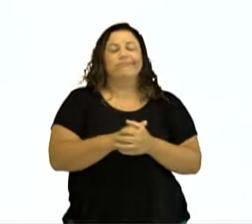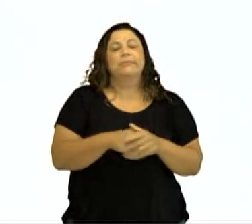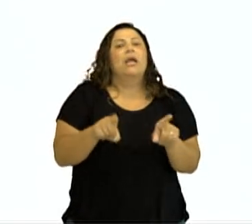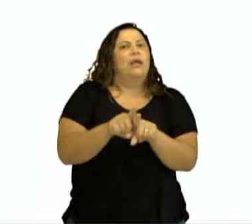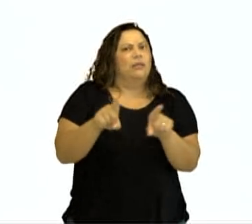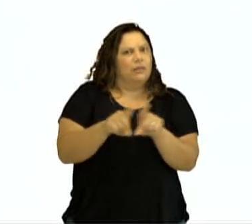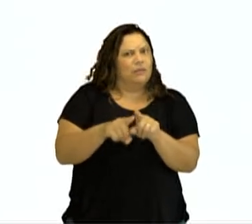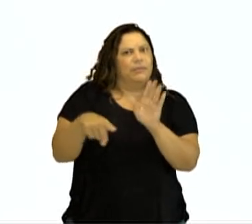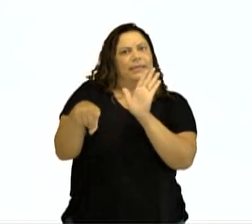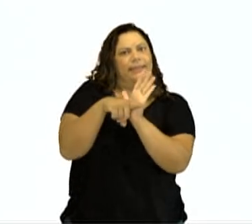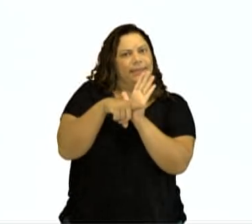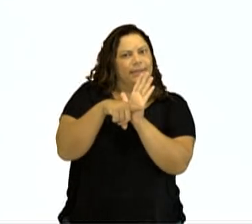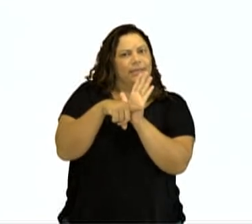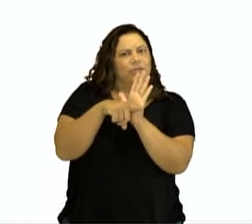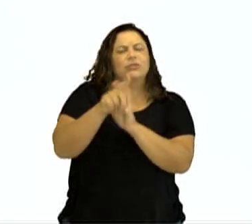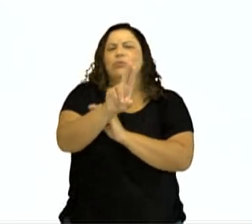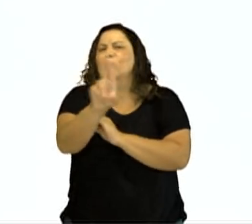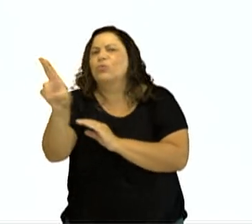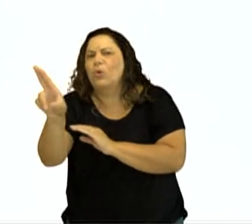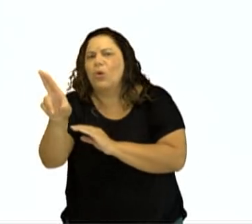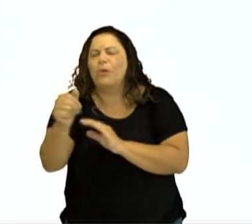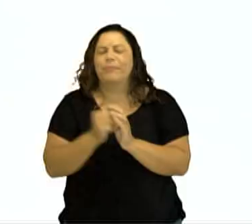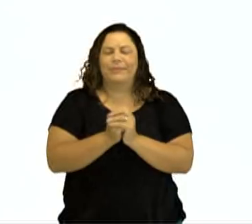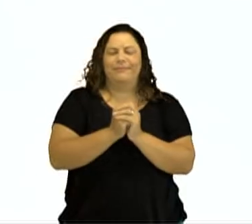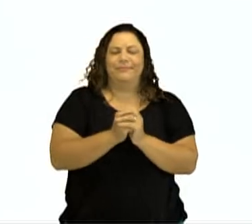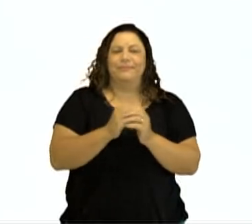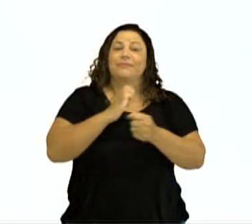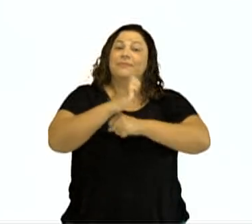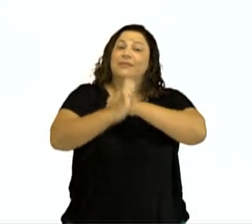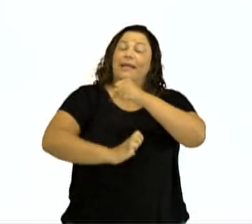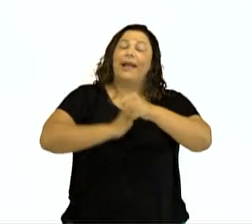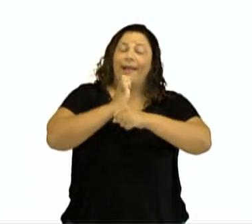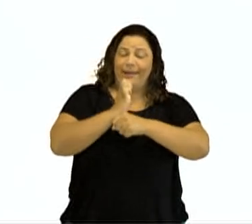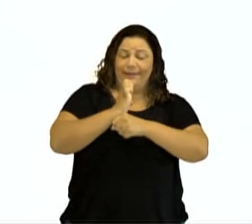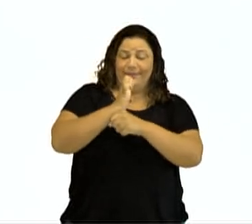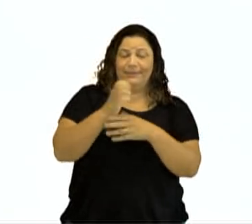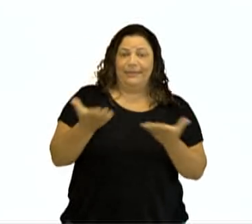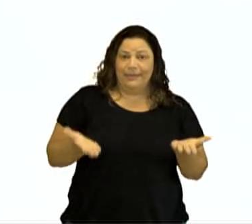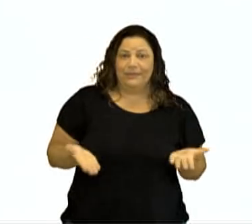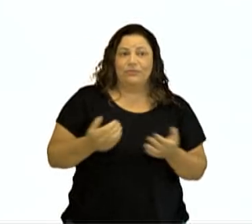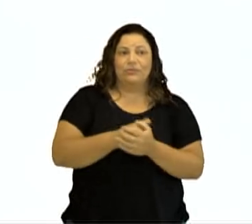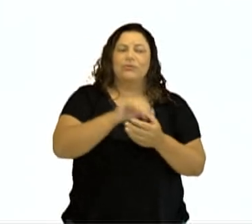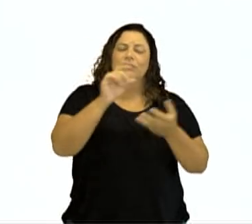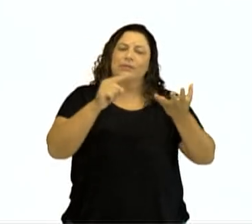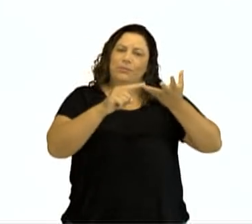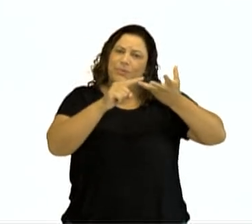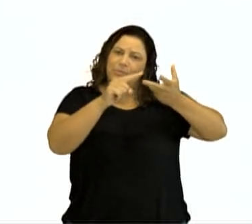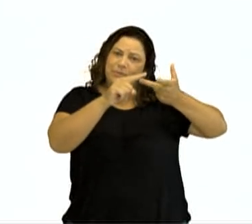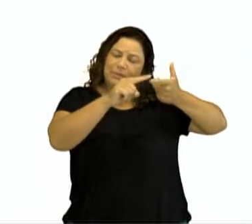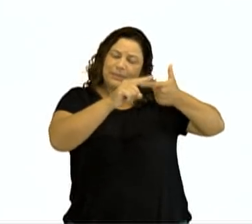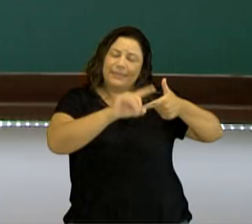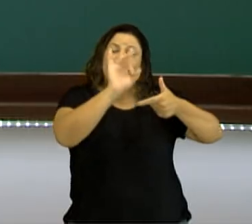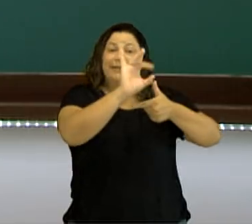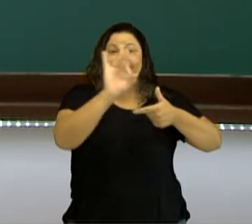carga negativa. Como que é o nome? Elétrons. Cada elemento tem o seu número atômico,